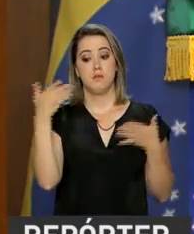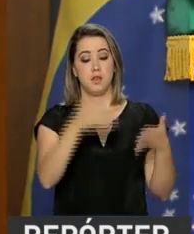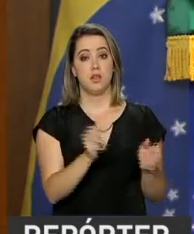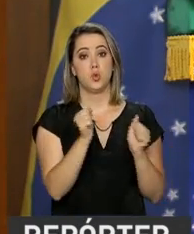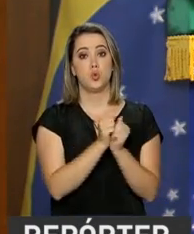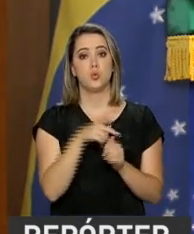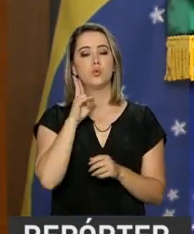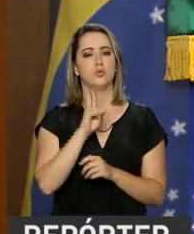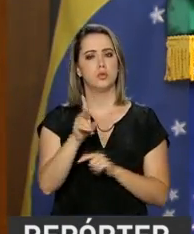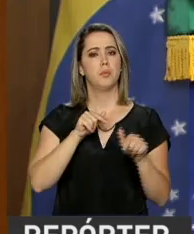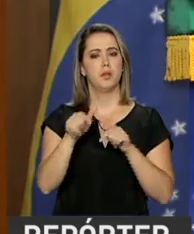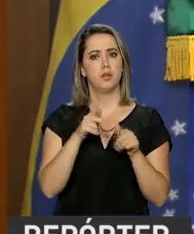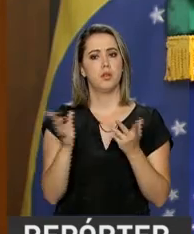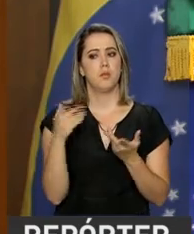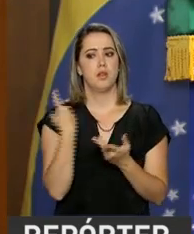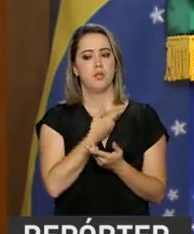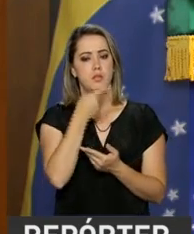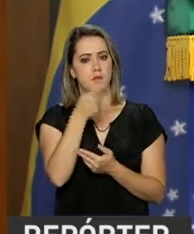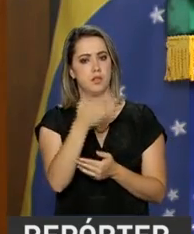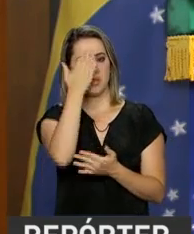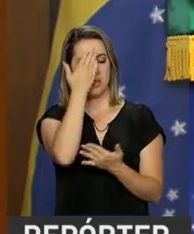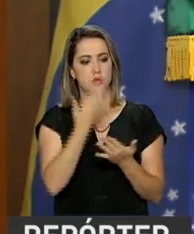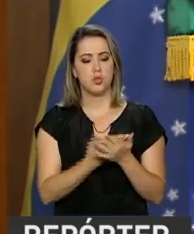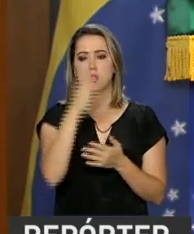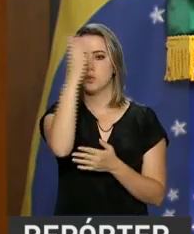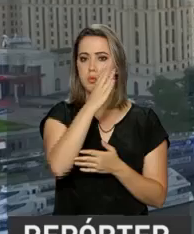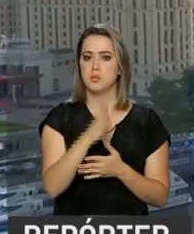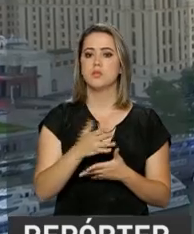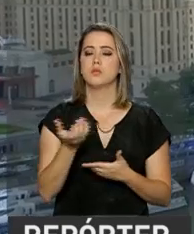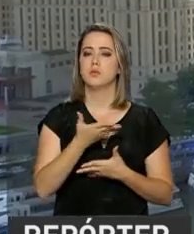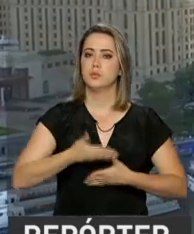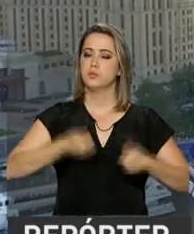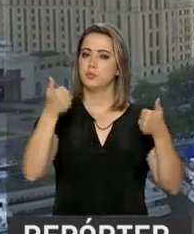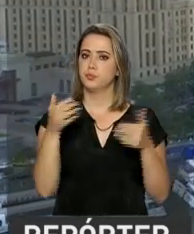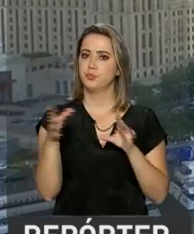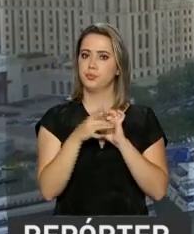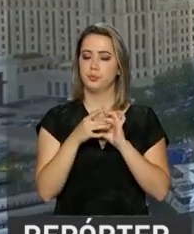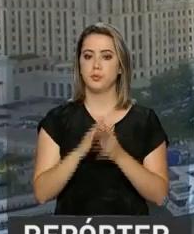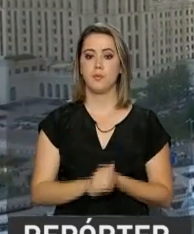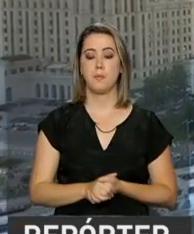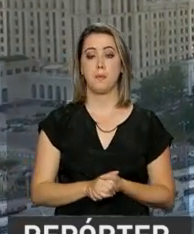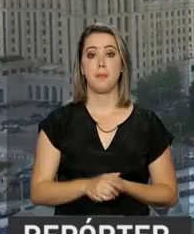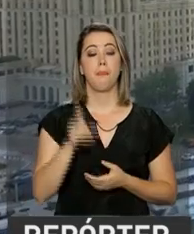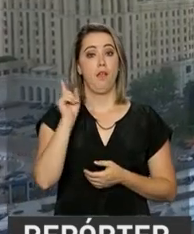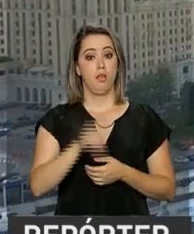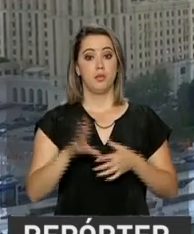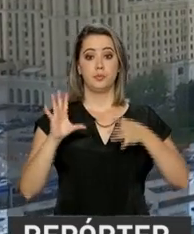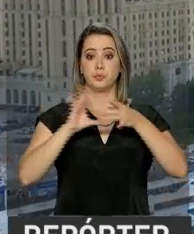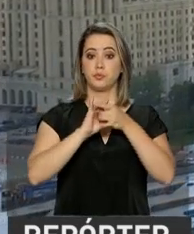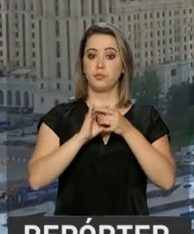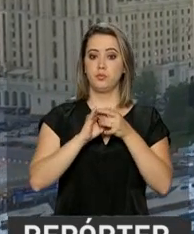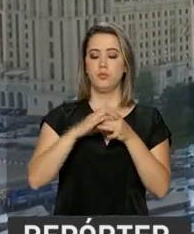e também foi um gesto para demonstrar Olha nós confiamos no Brasil e queremos melhorar a relação a Rússia é considerada uma parceira comercial